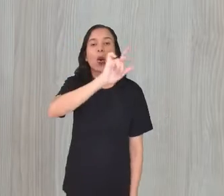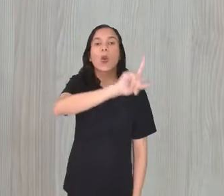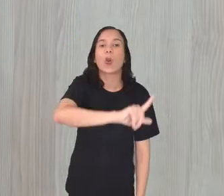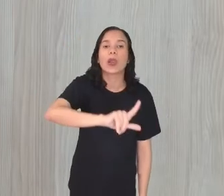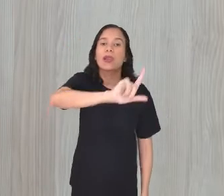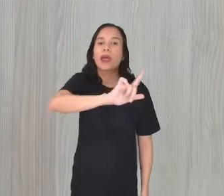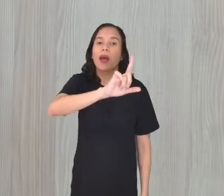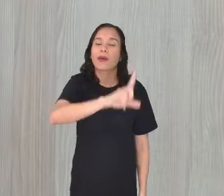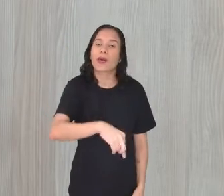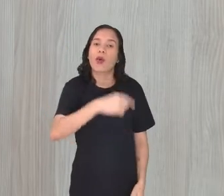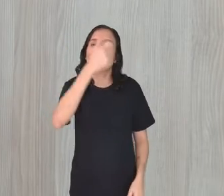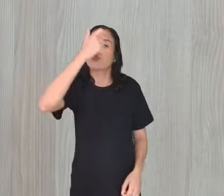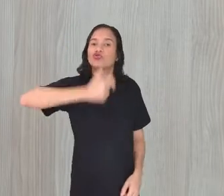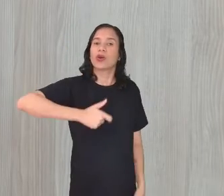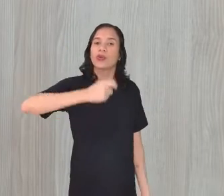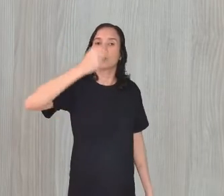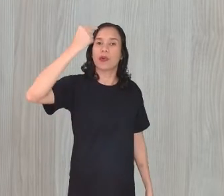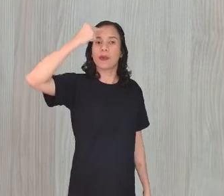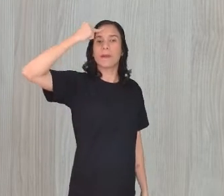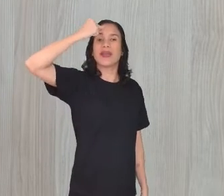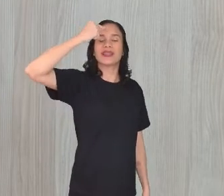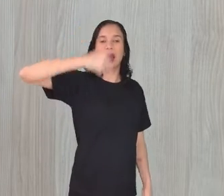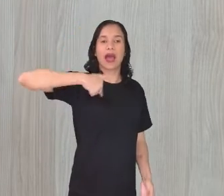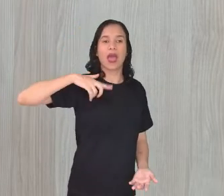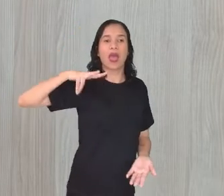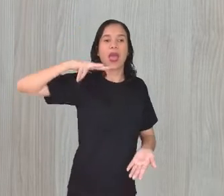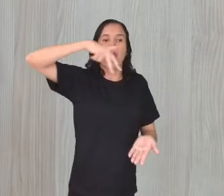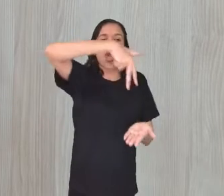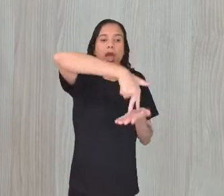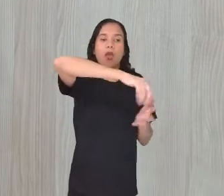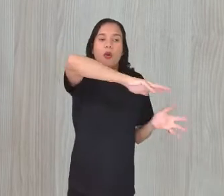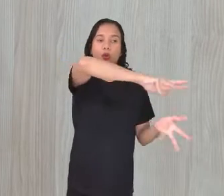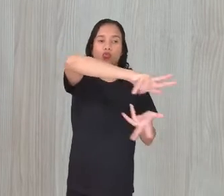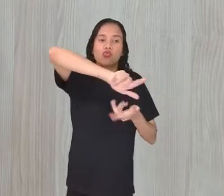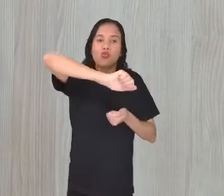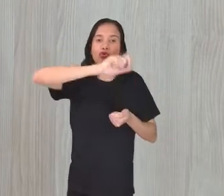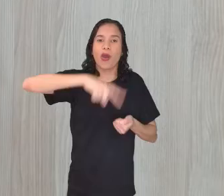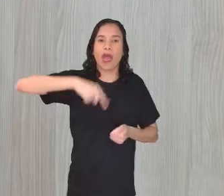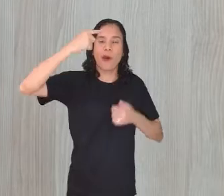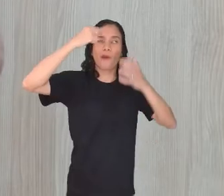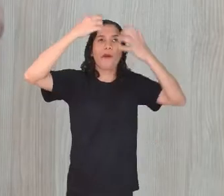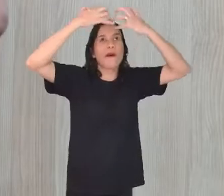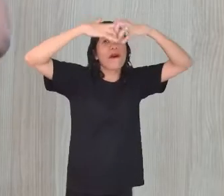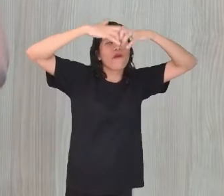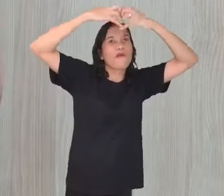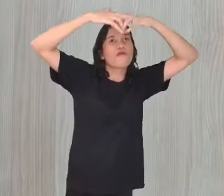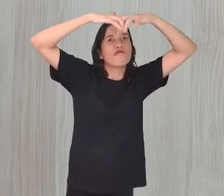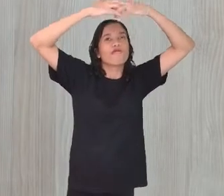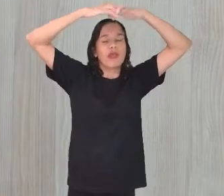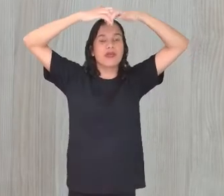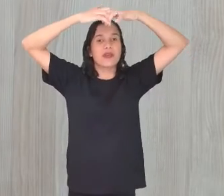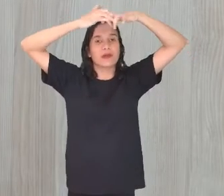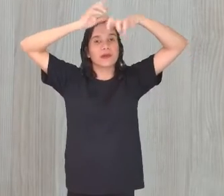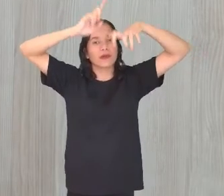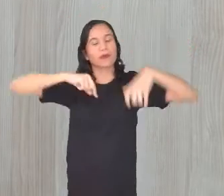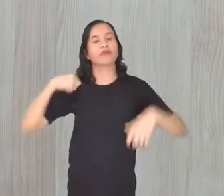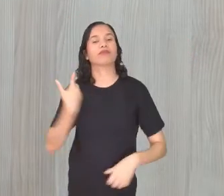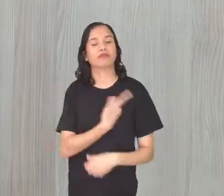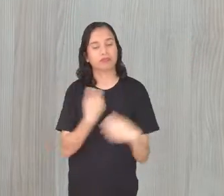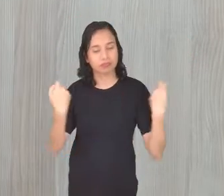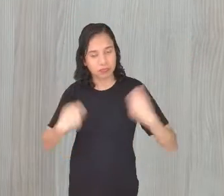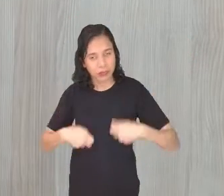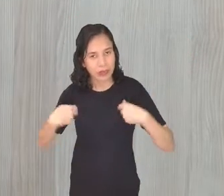uma forma de pensar o ser no mundo. Sim. Uma forma de reflexão. E isso é algo que a gente precisa